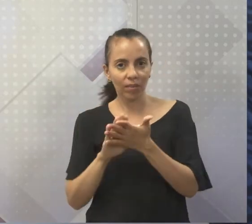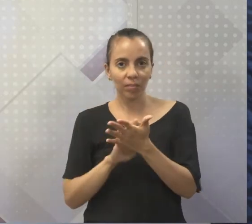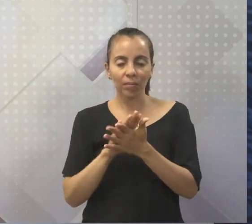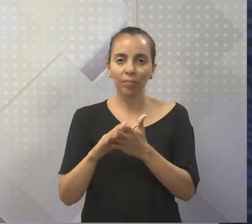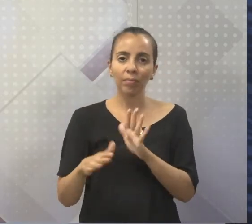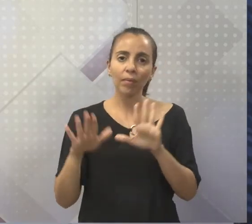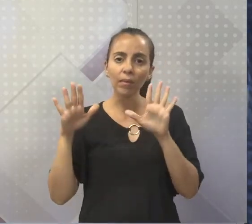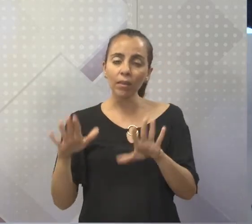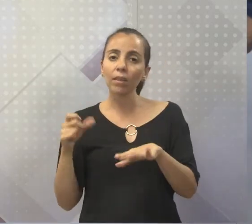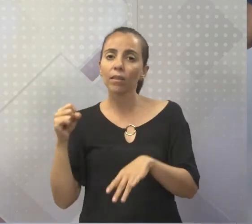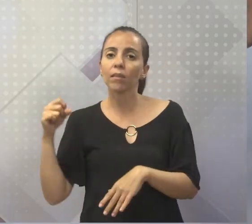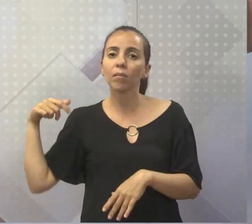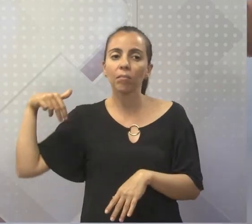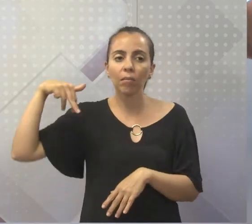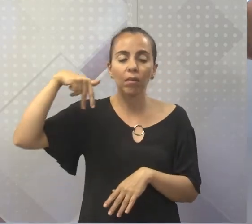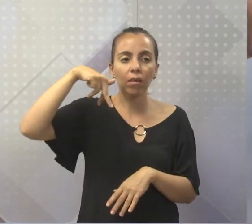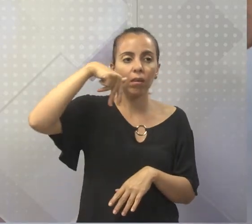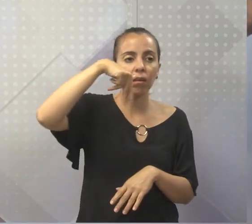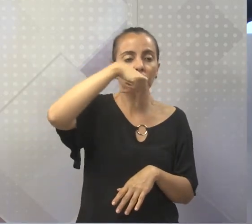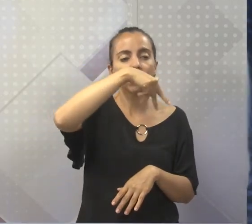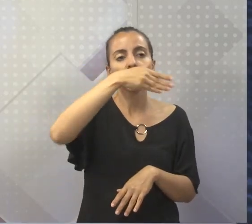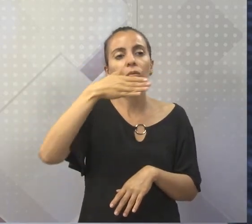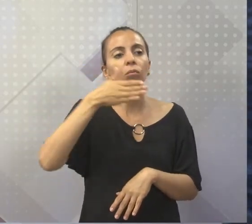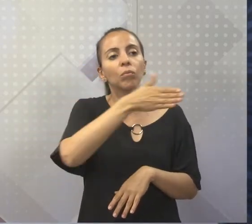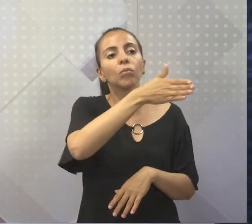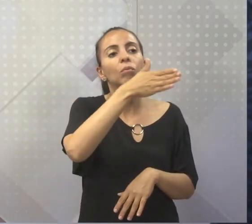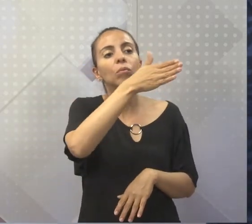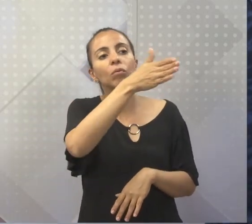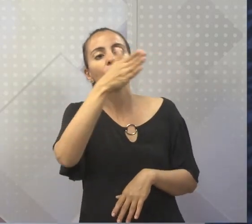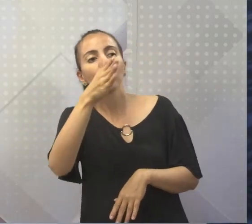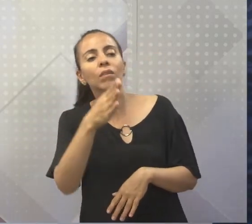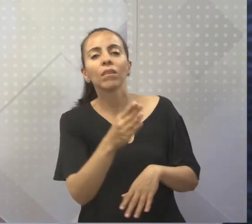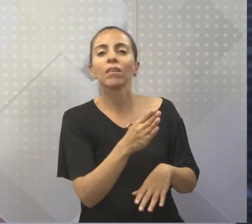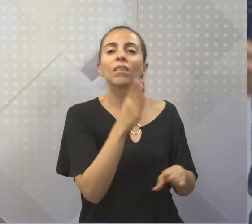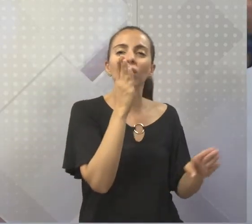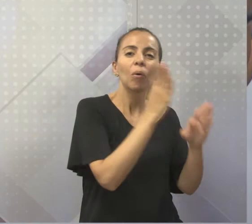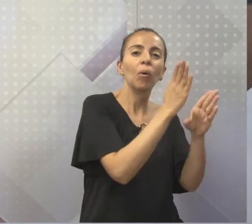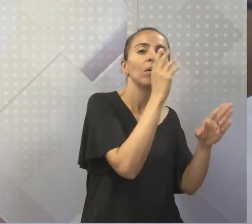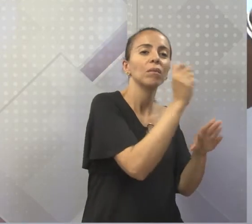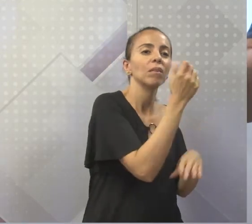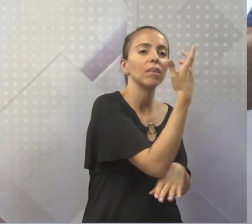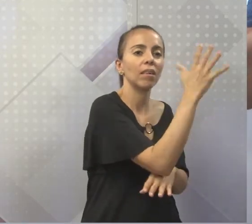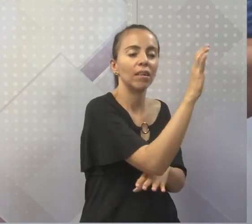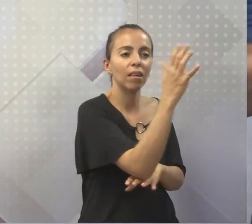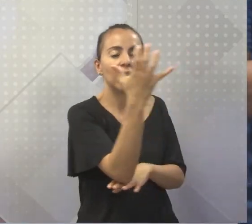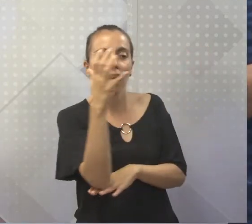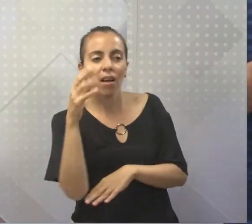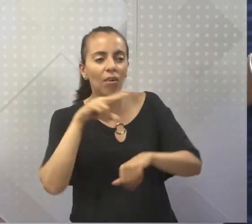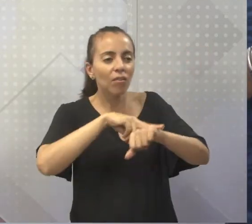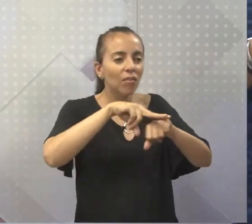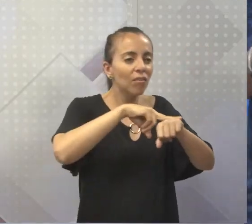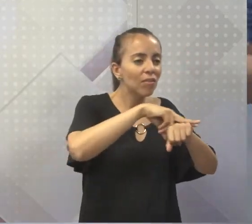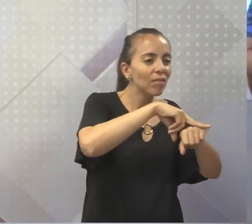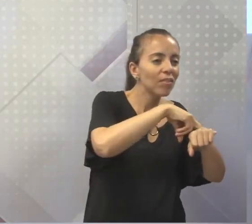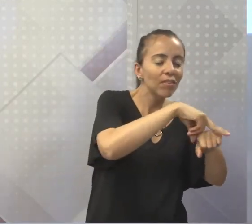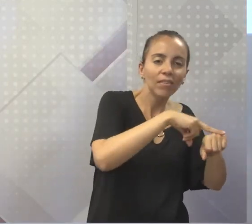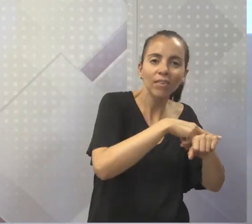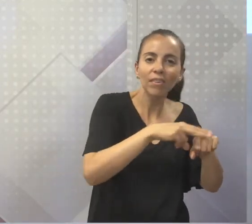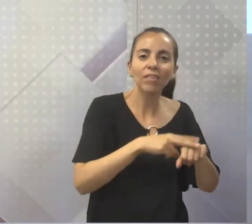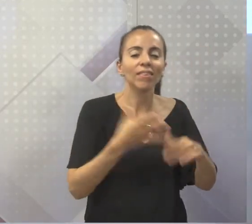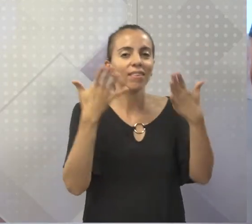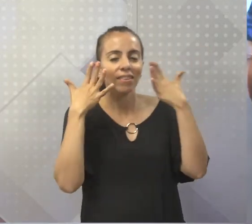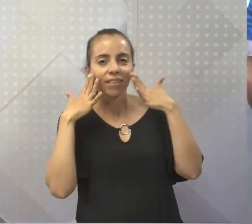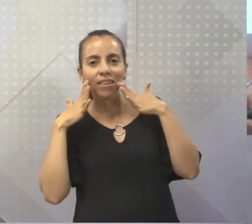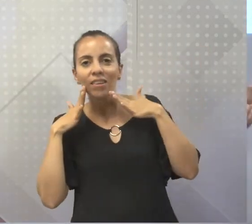para a banda ali Jacumã Você ainda tem espaços que desde que o mundo é mundo O homem ainda não foi lá mexer vai